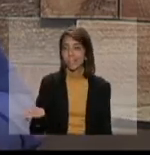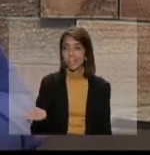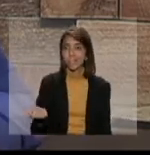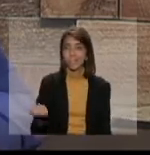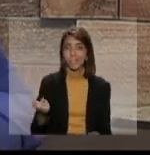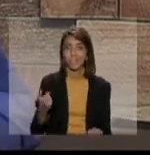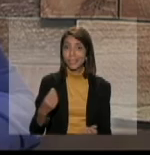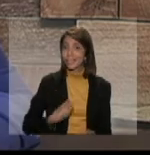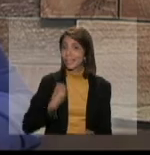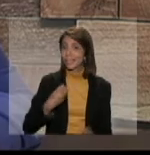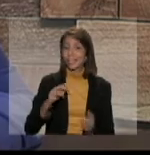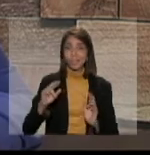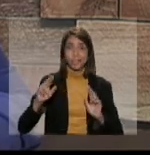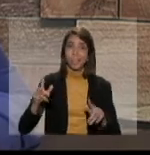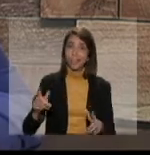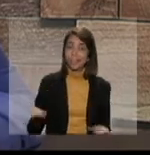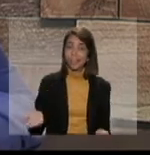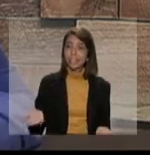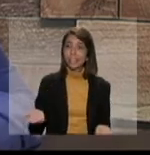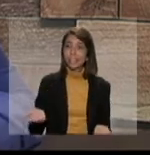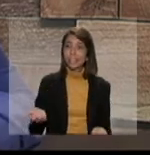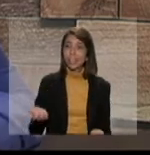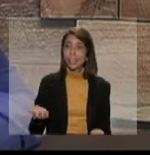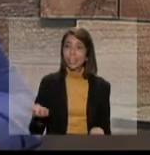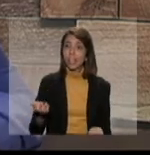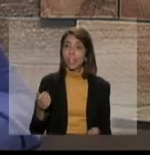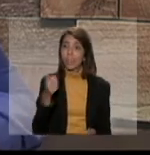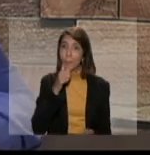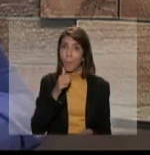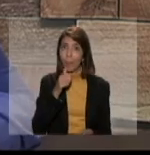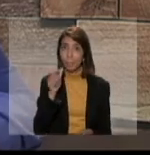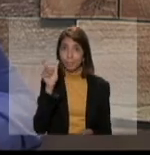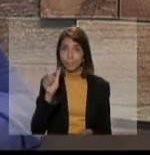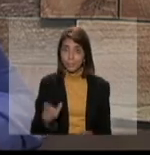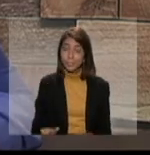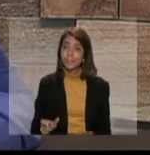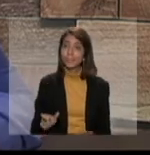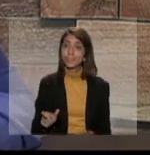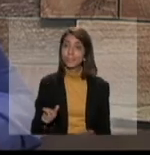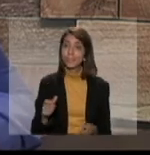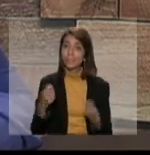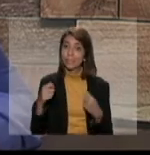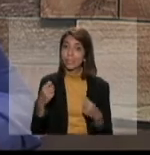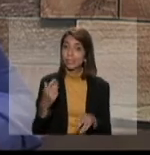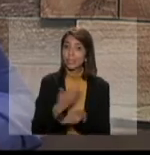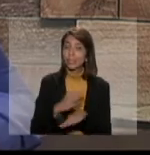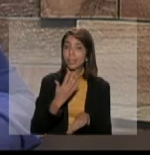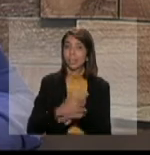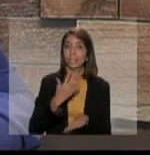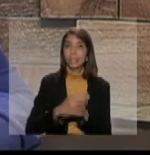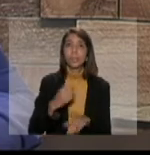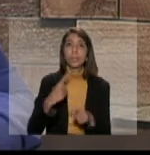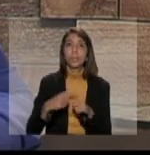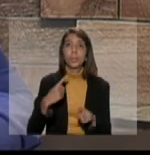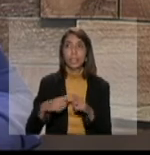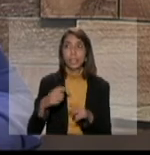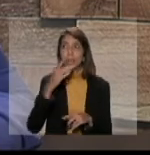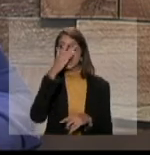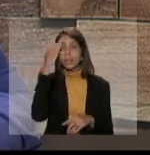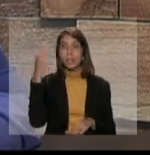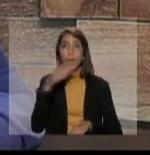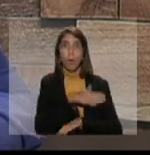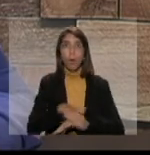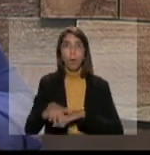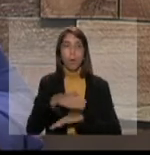um outro universo né era muito interessante acho que foi a vez que eu mais recebi esse